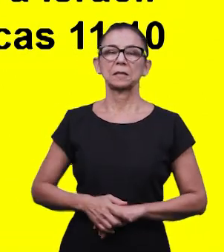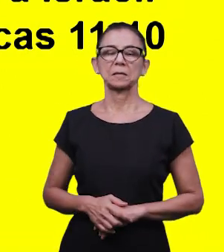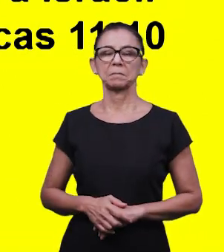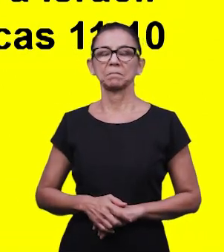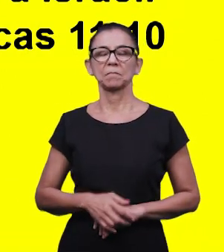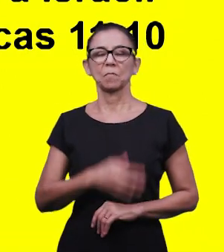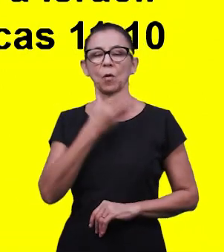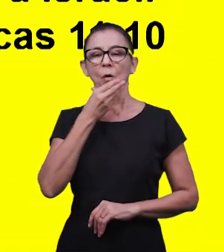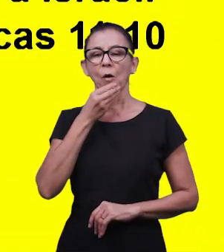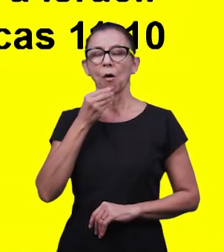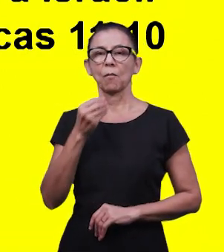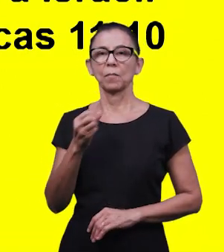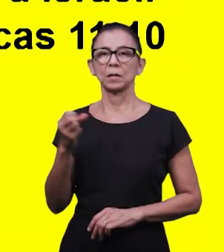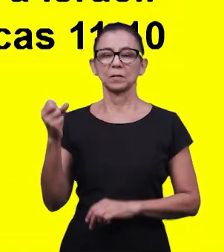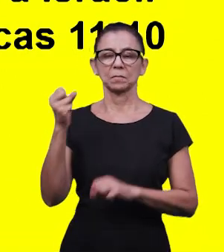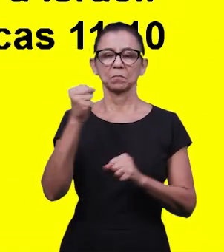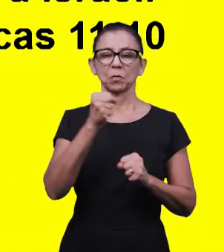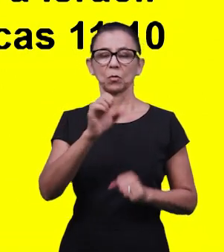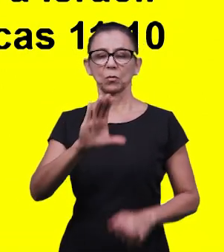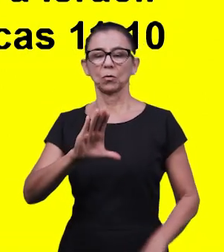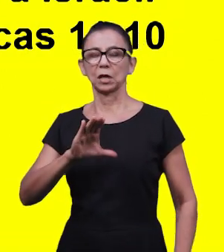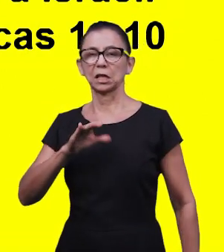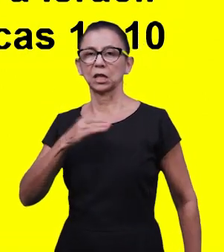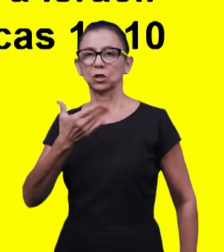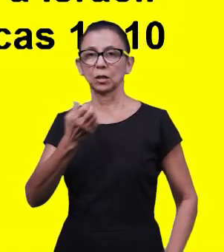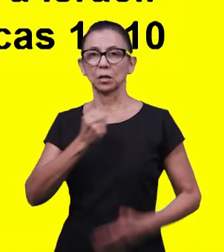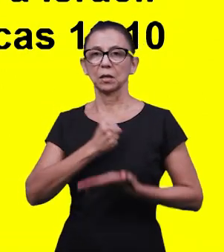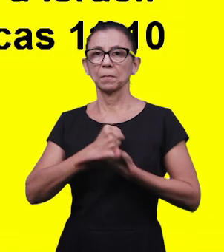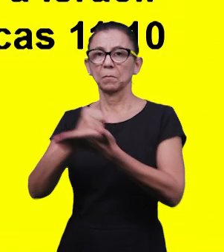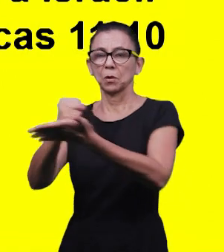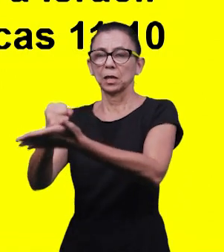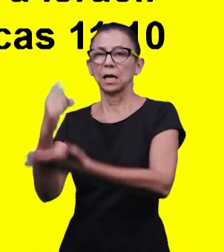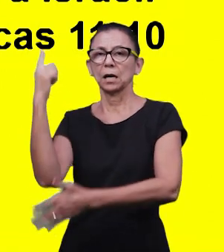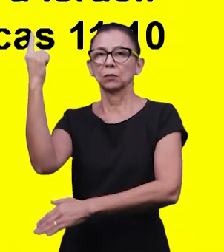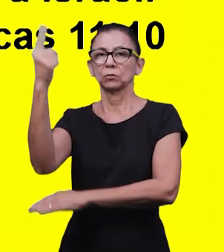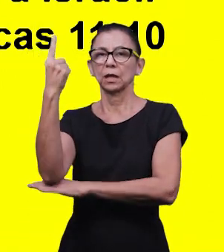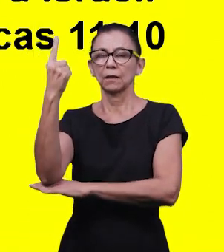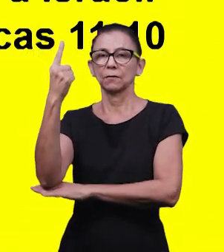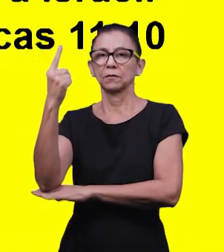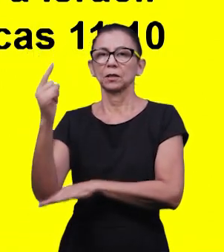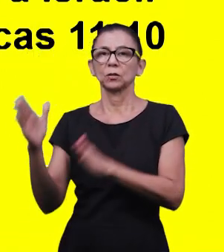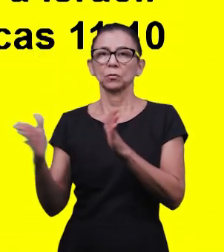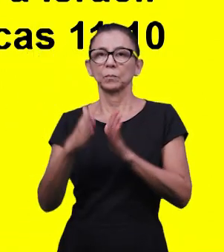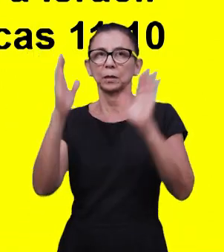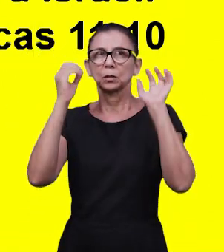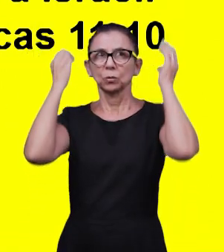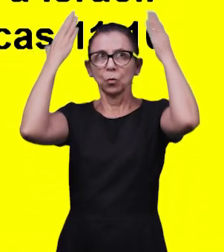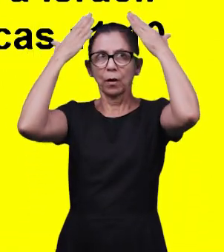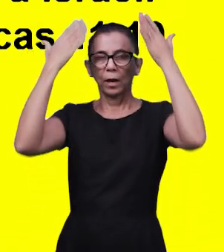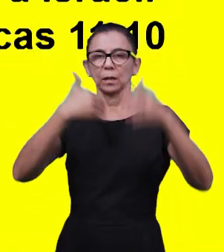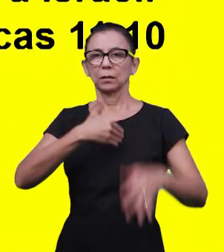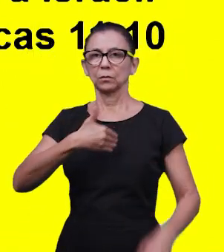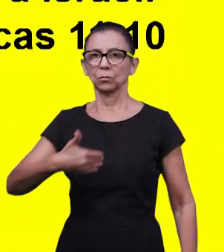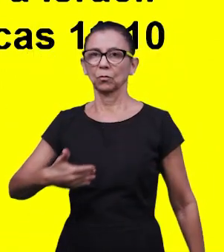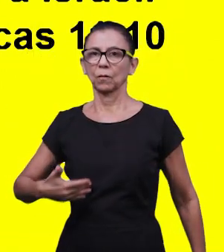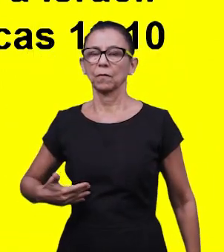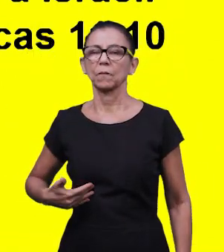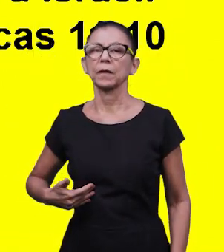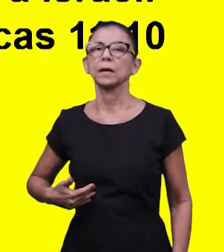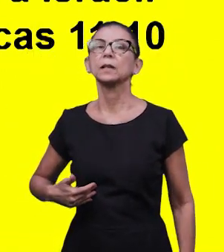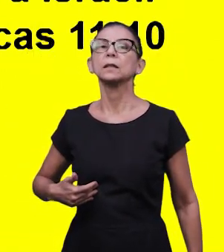que está em Crônicas, 1 Crônicas 11, 10, que diz assim: Foram